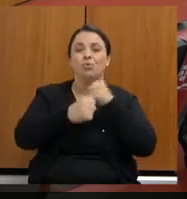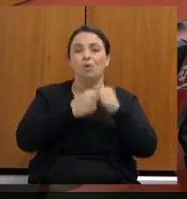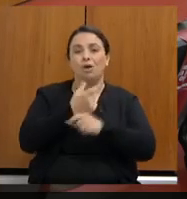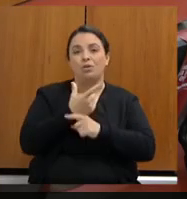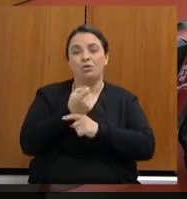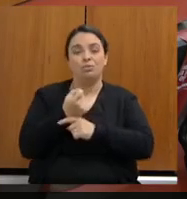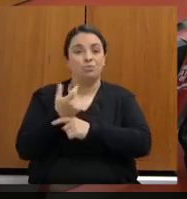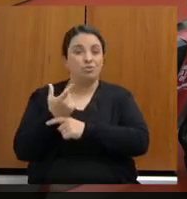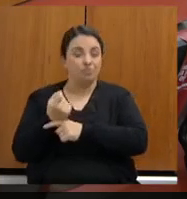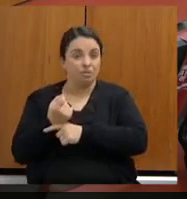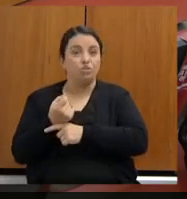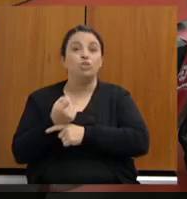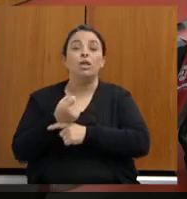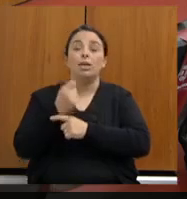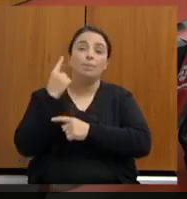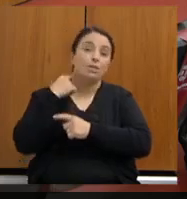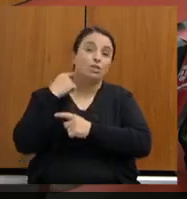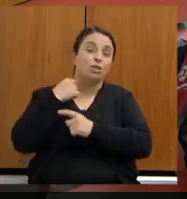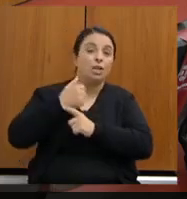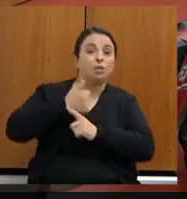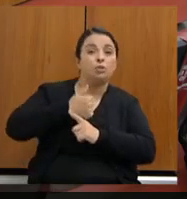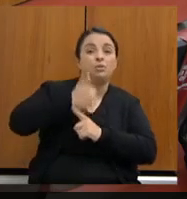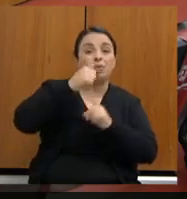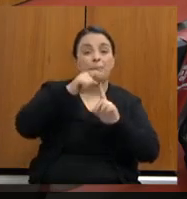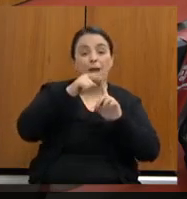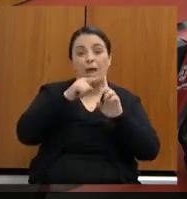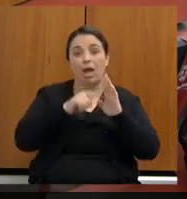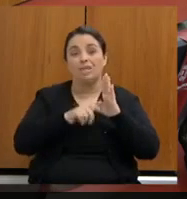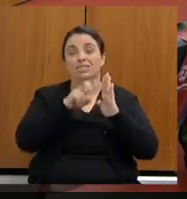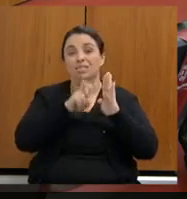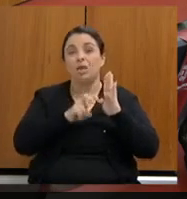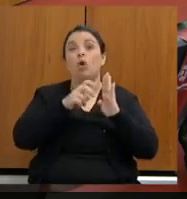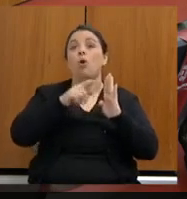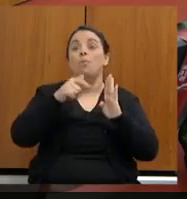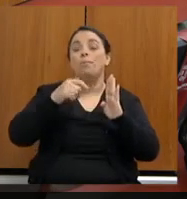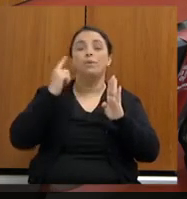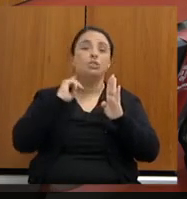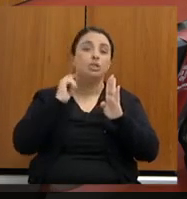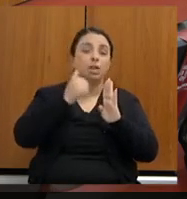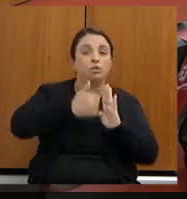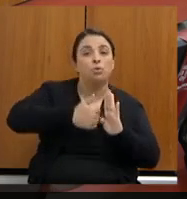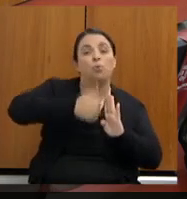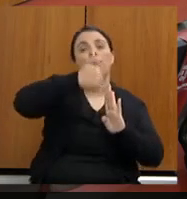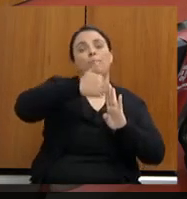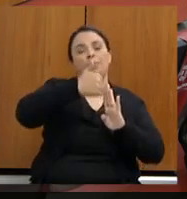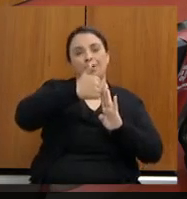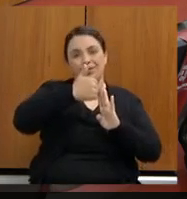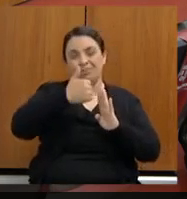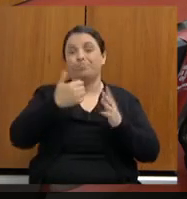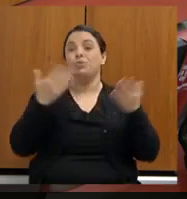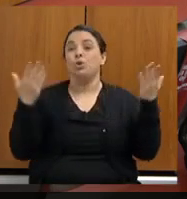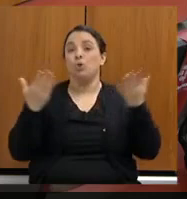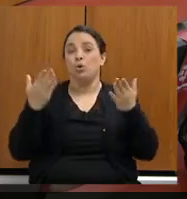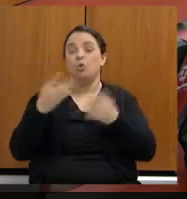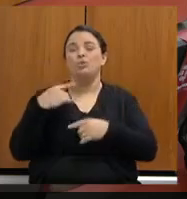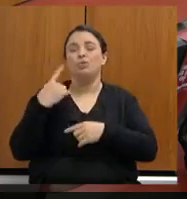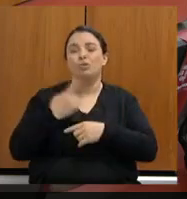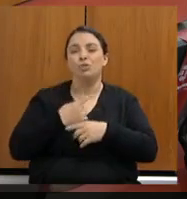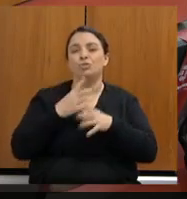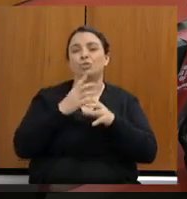ficando em primeiro lugar entre todas as demais unidades da Federação Hoje nós estamos